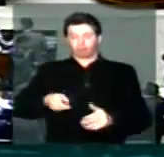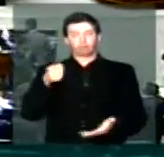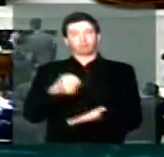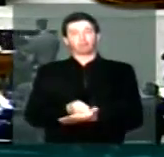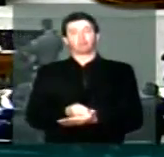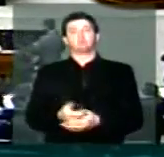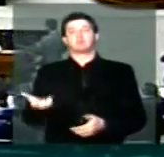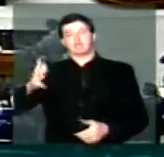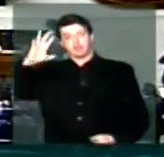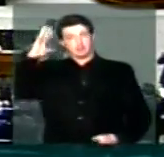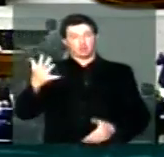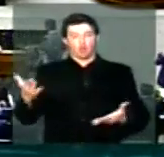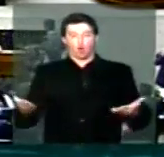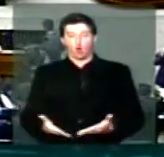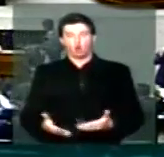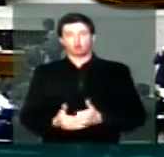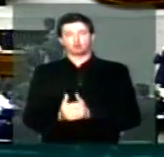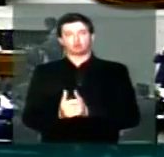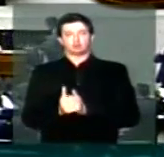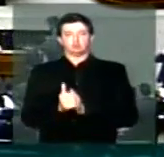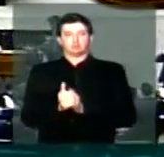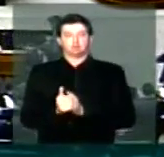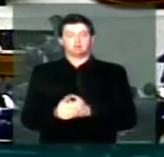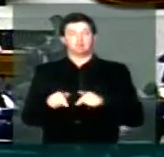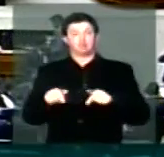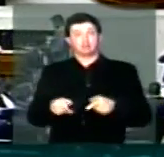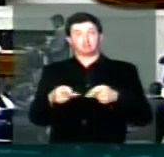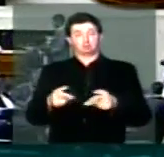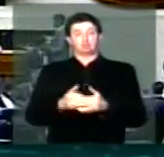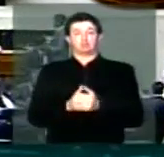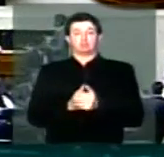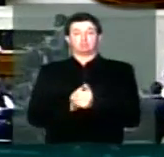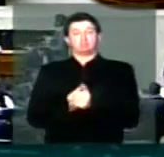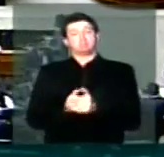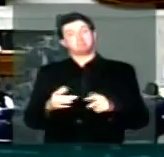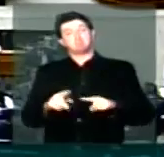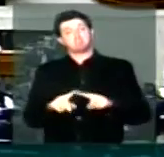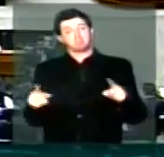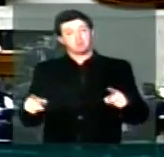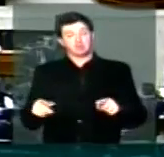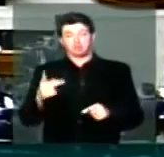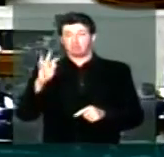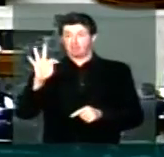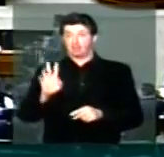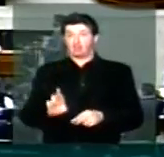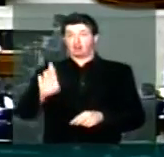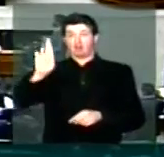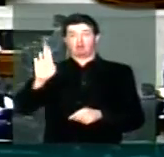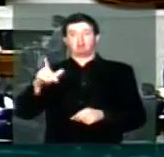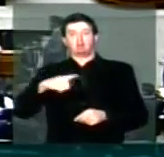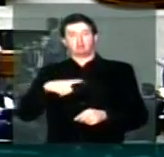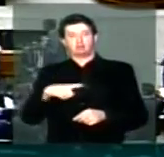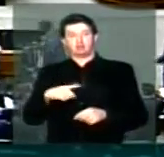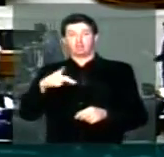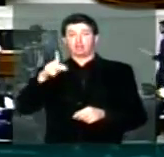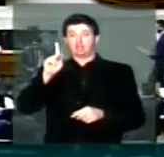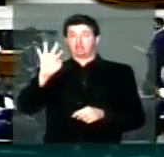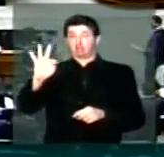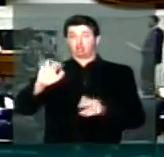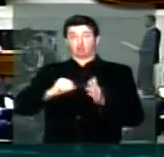e pretende decidir ainda hoje sobre esse projeto, mas o próprio líder do PT já anunciou que tem um